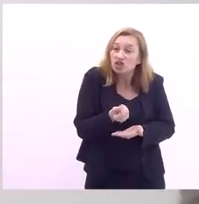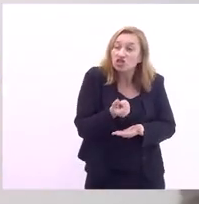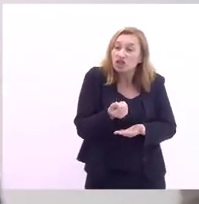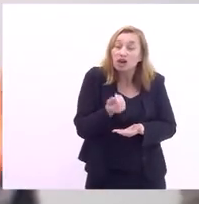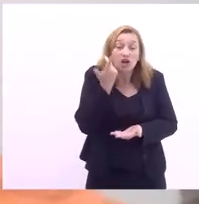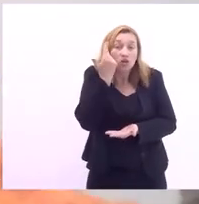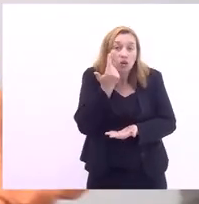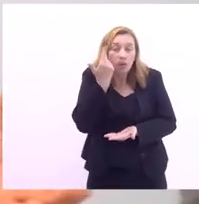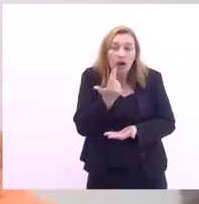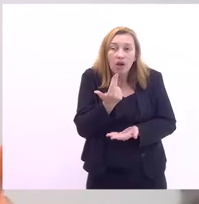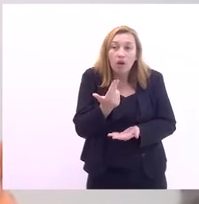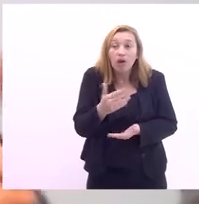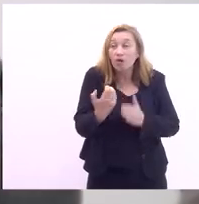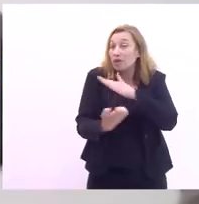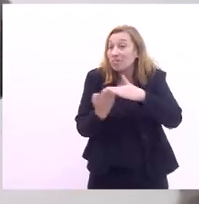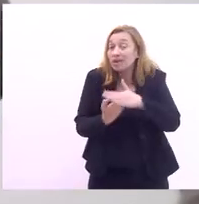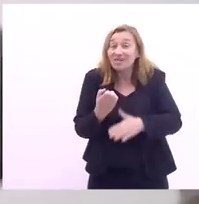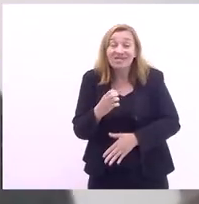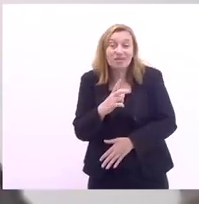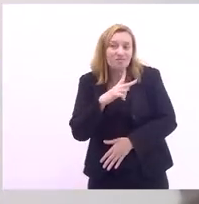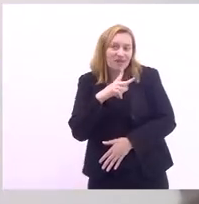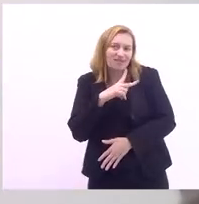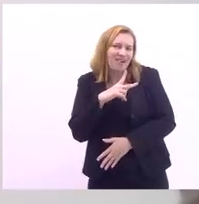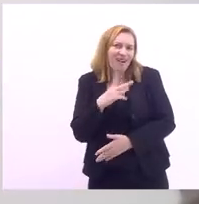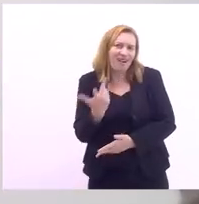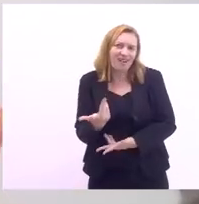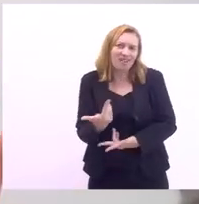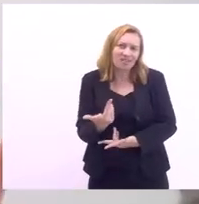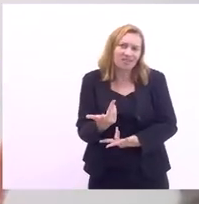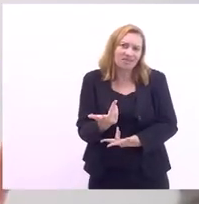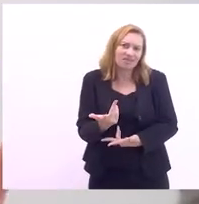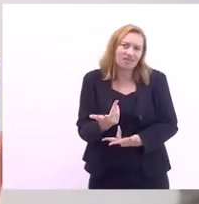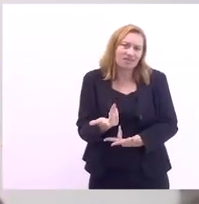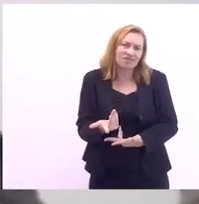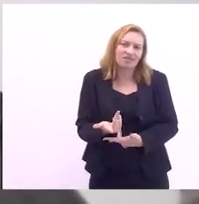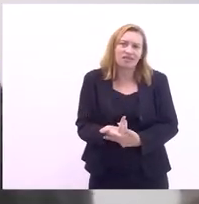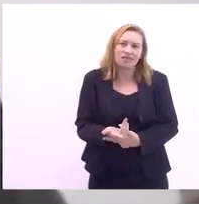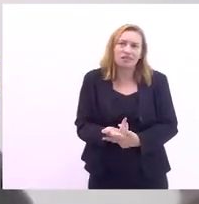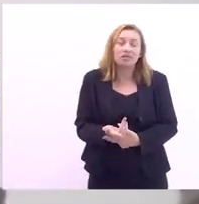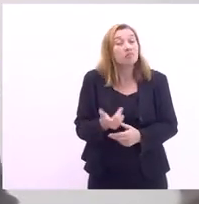É uma empresa privada. Vai fazer filantropia? Não vai fazer.